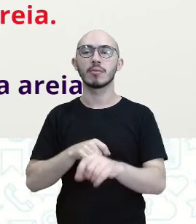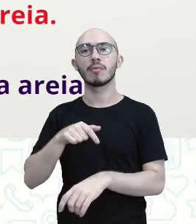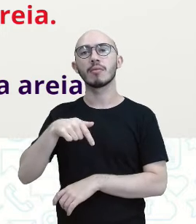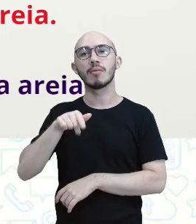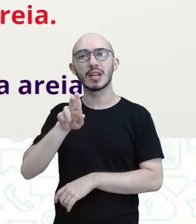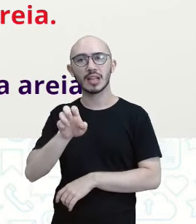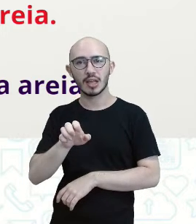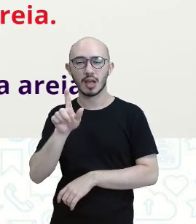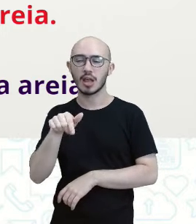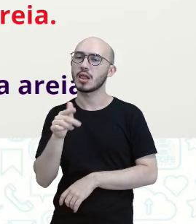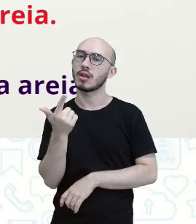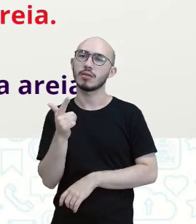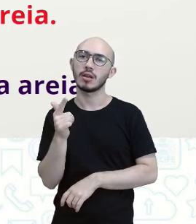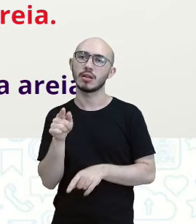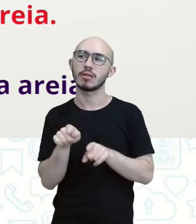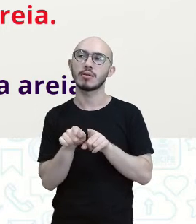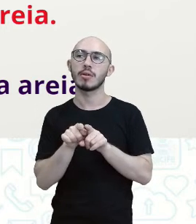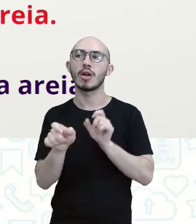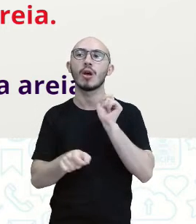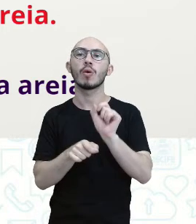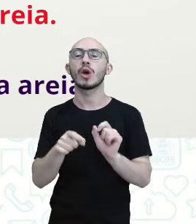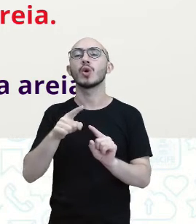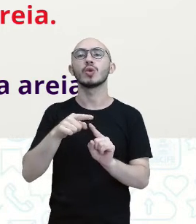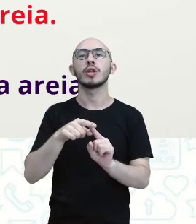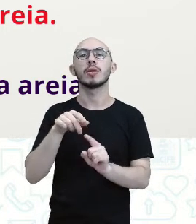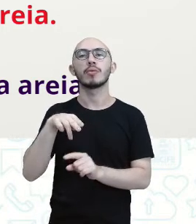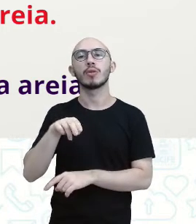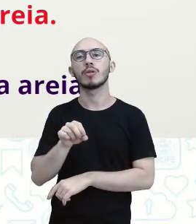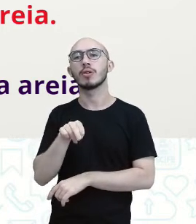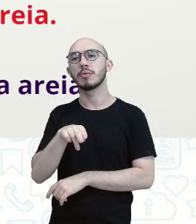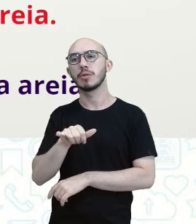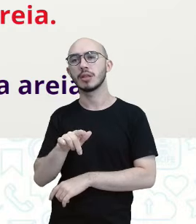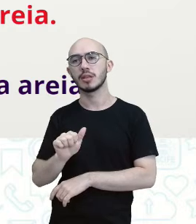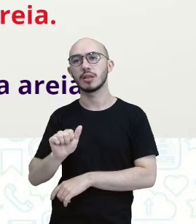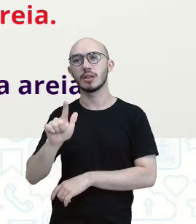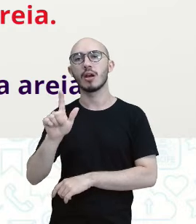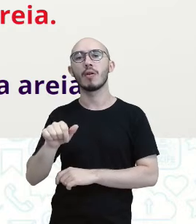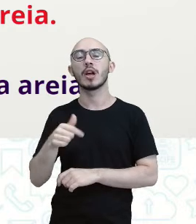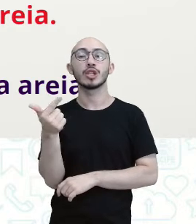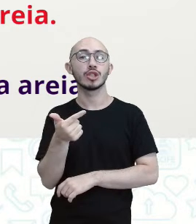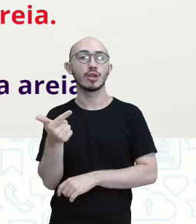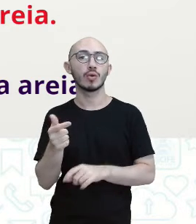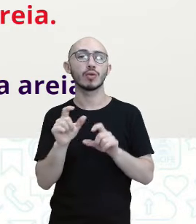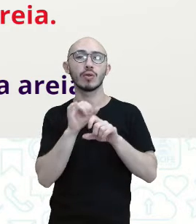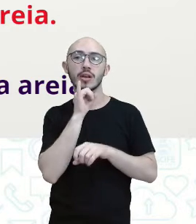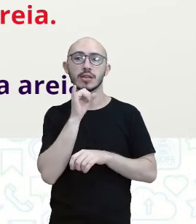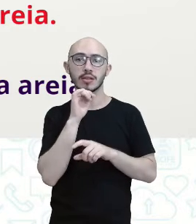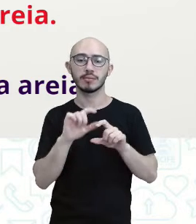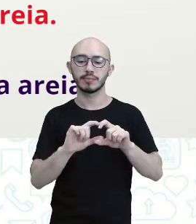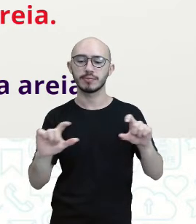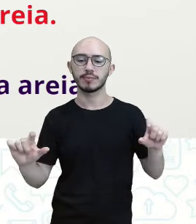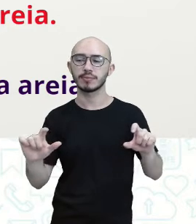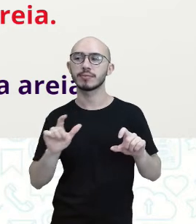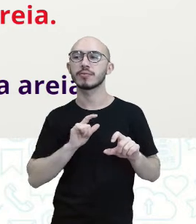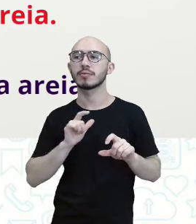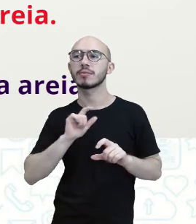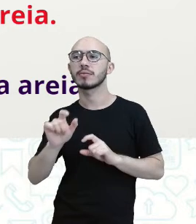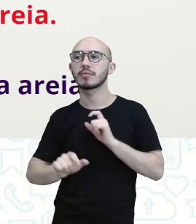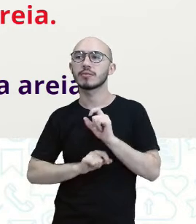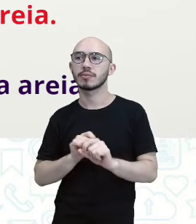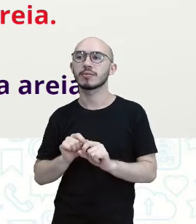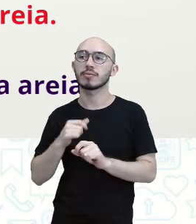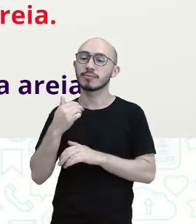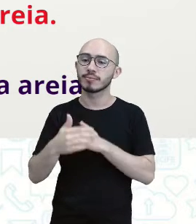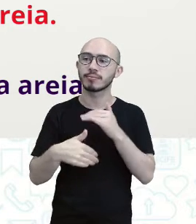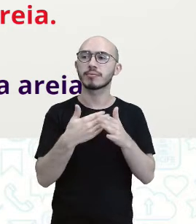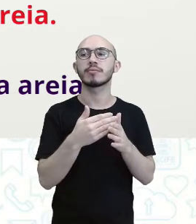usei uma forma nominal. Tranquilo? Enquanto que no segundo exemplo, eu desenvolvi a